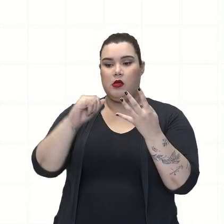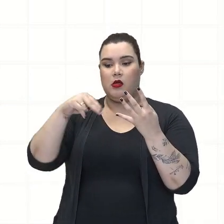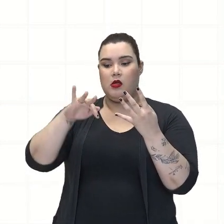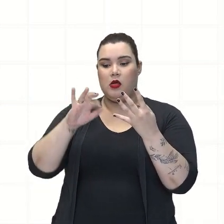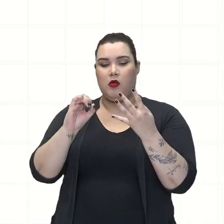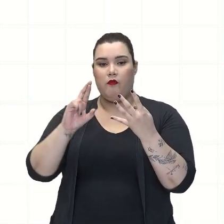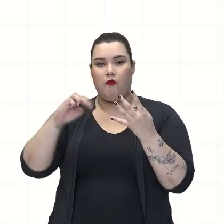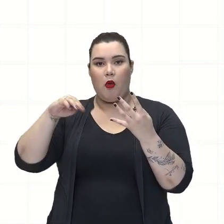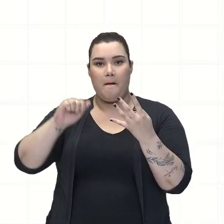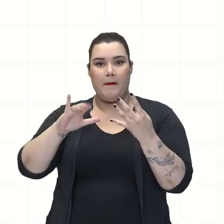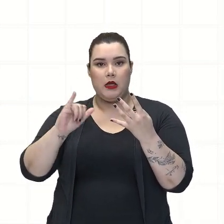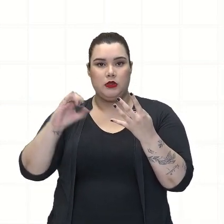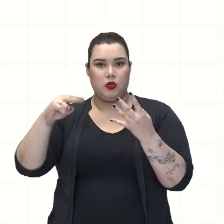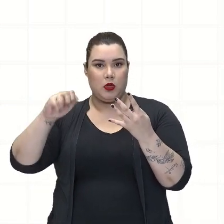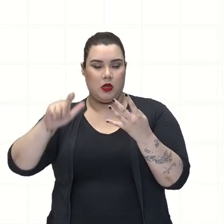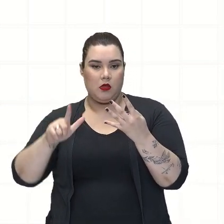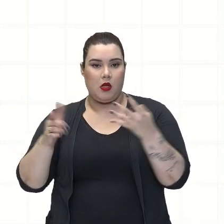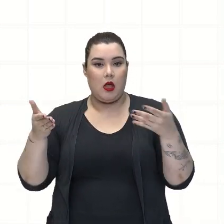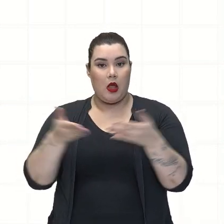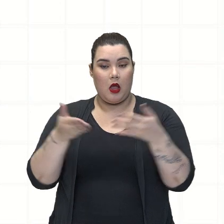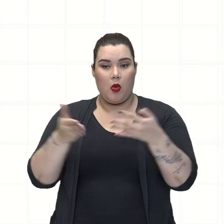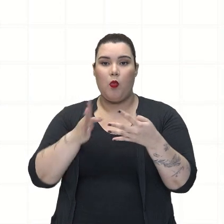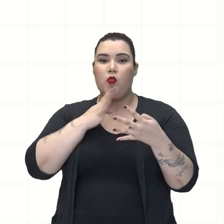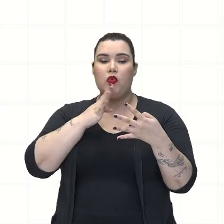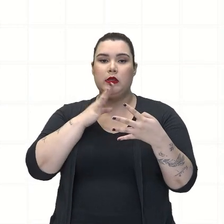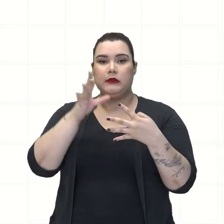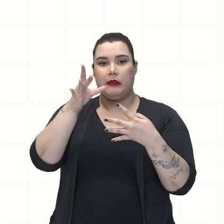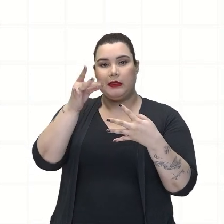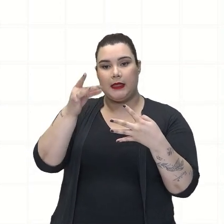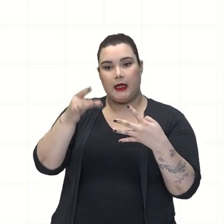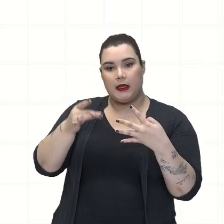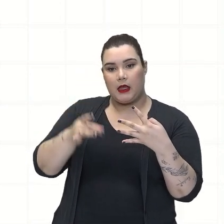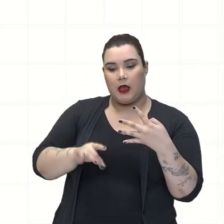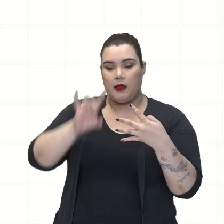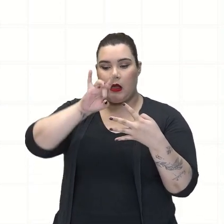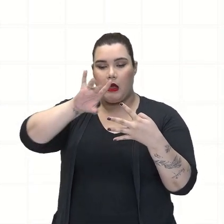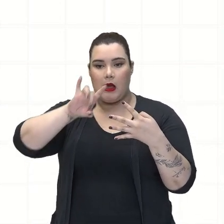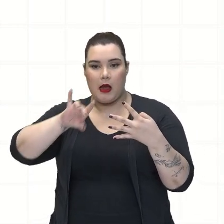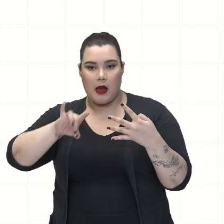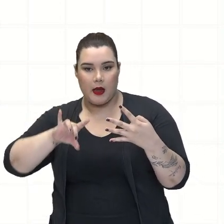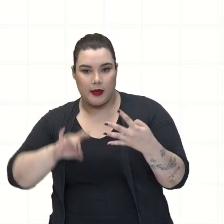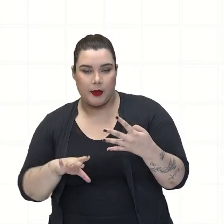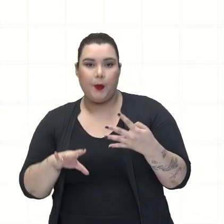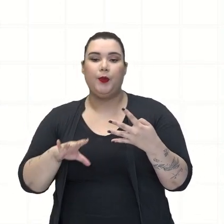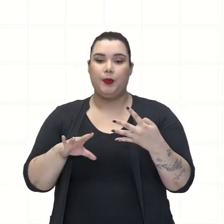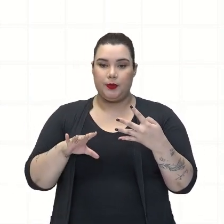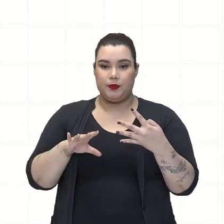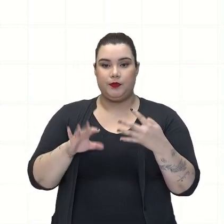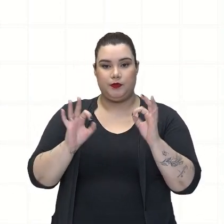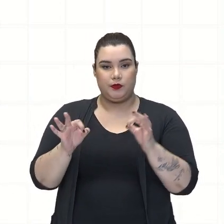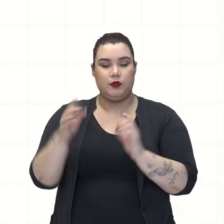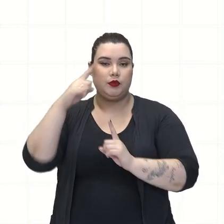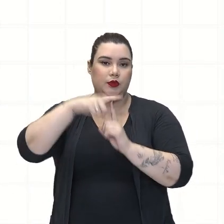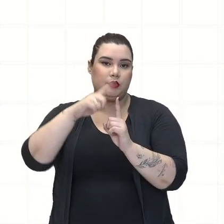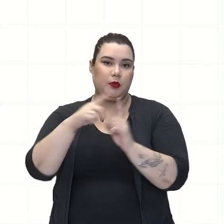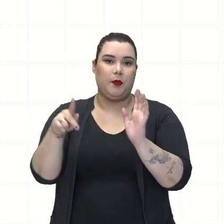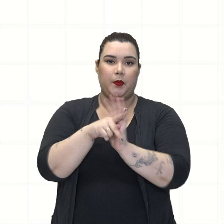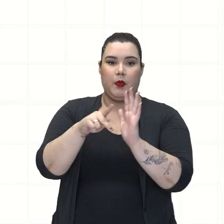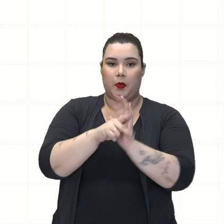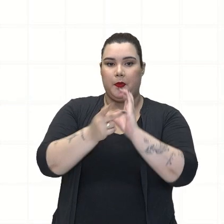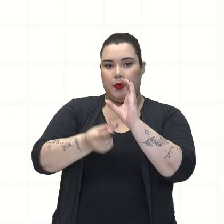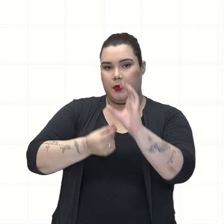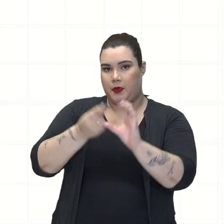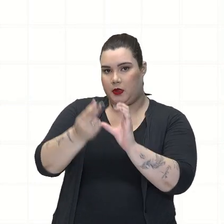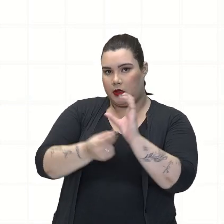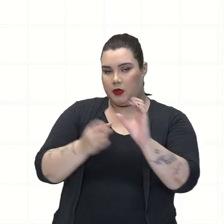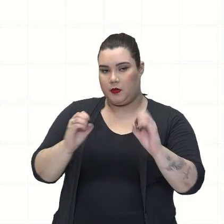vamos fazer nesse momento é conhecer cada uma dessas fases do modo de produção capitalista,